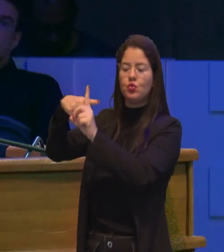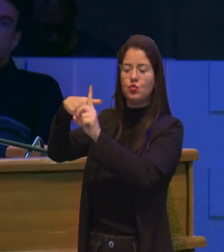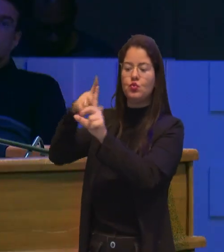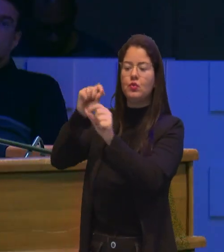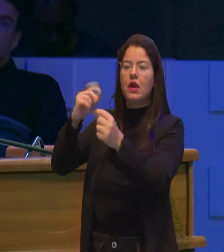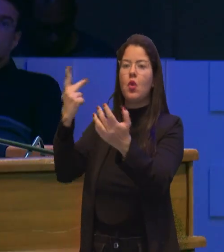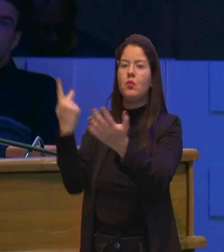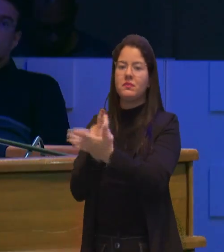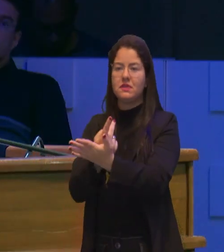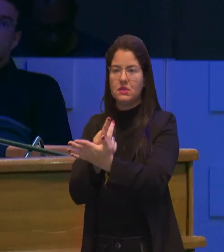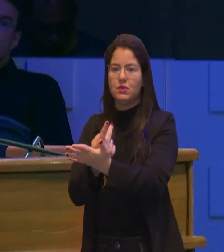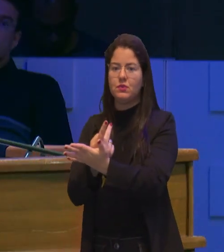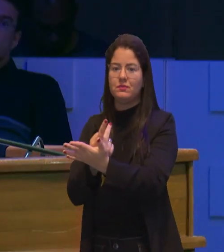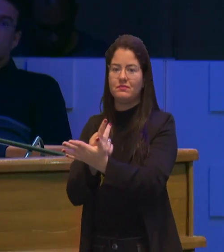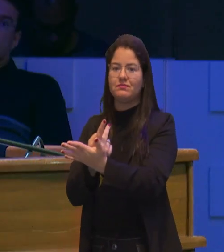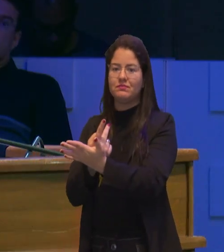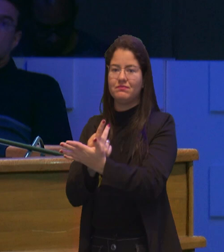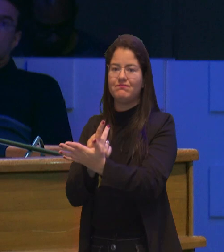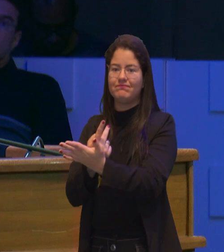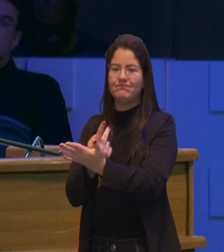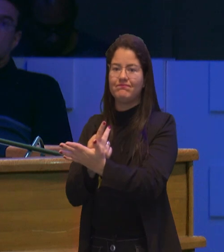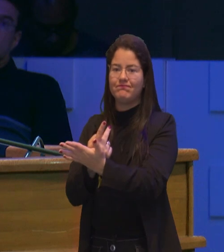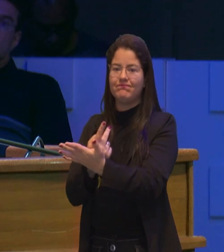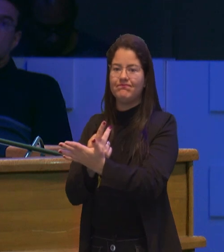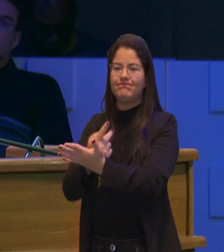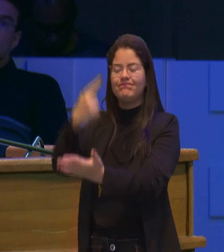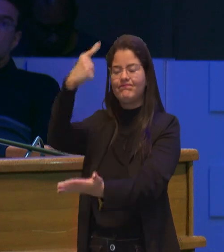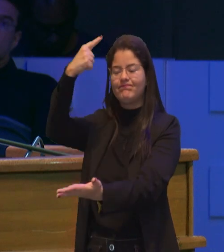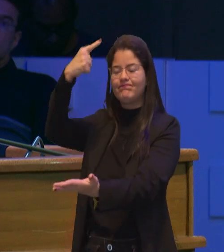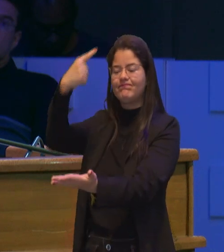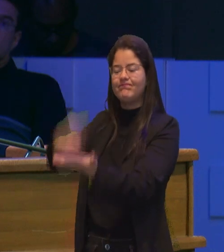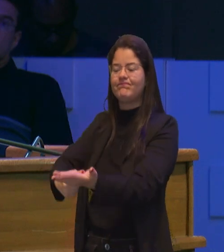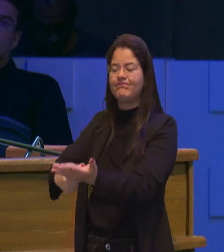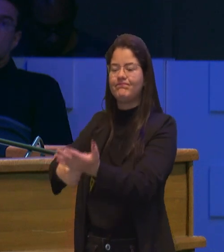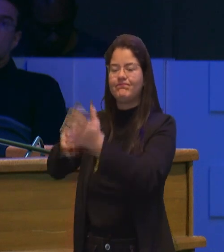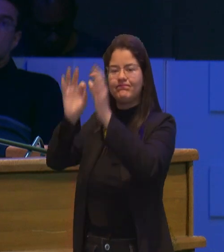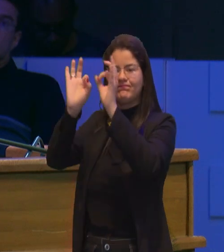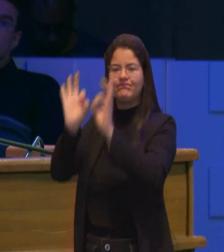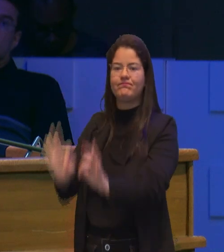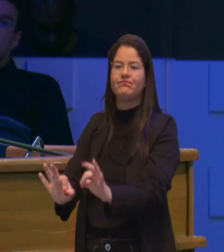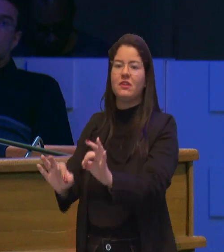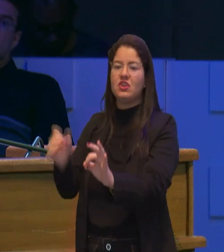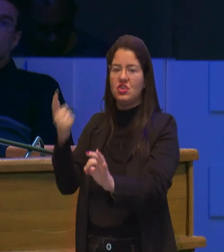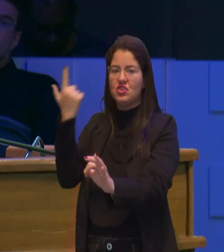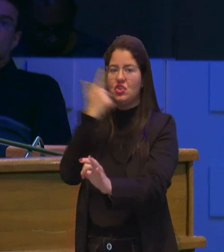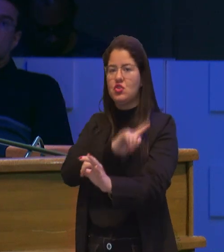parte do propósito de Deus se consuma. Jesus conseguiu